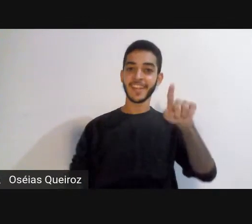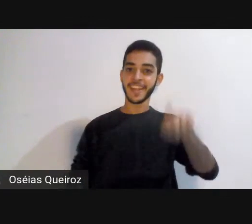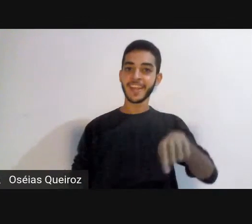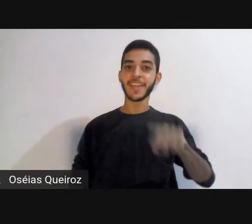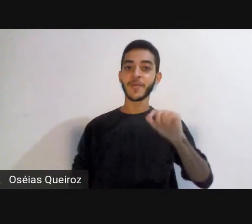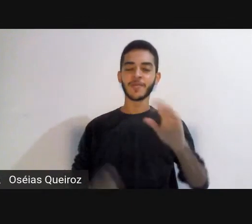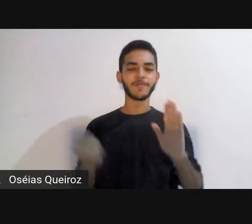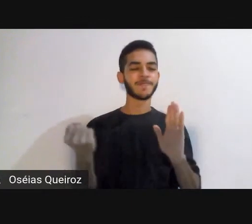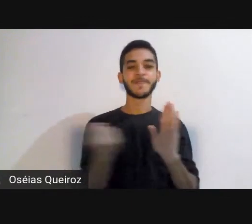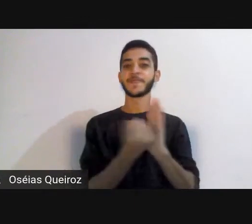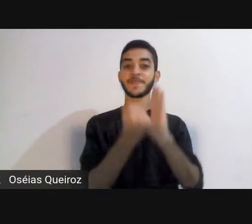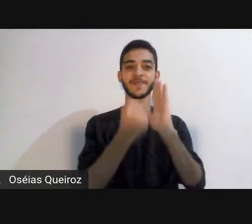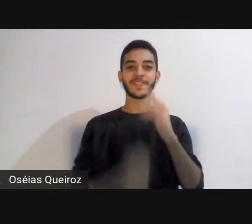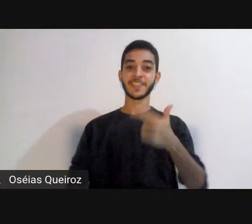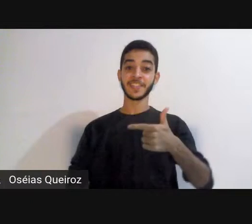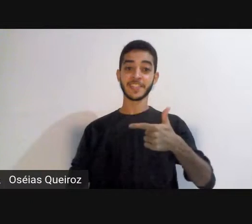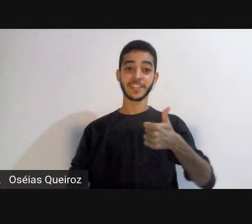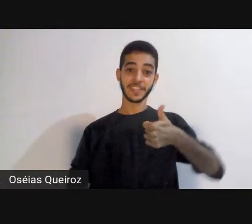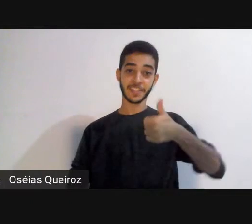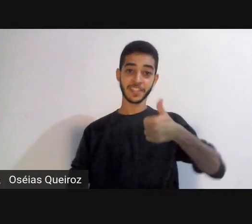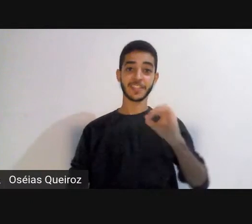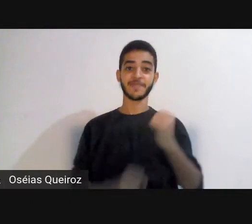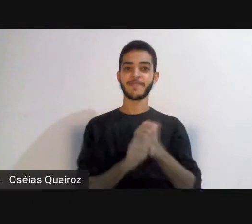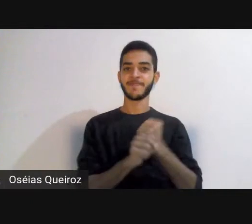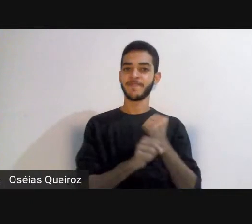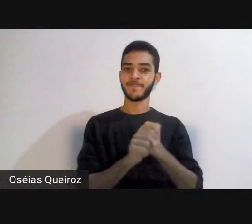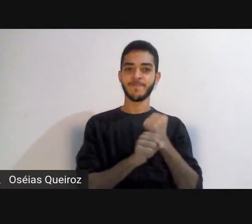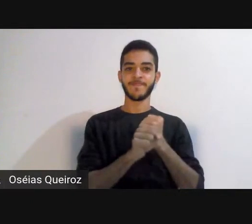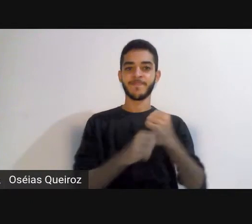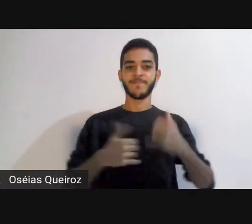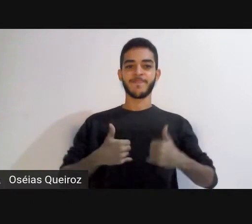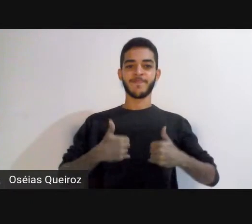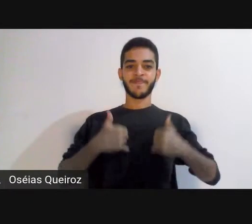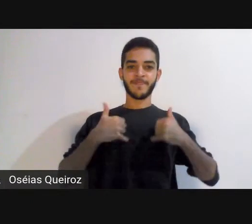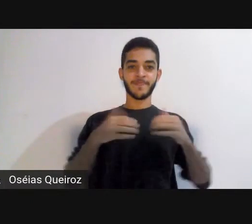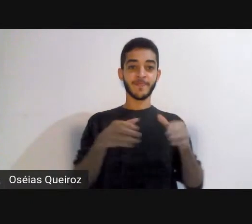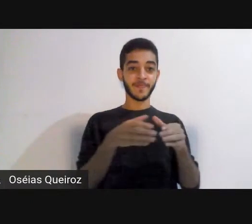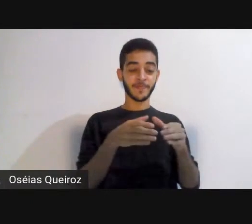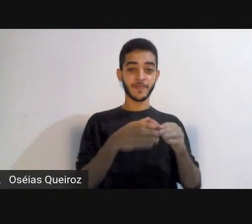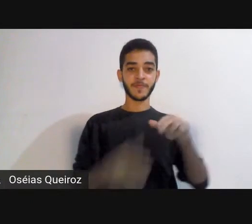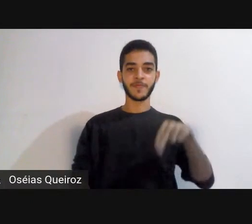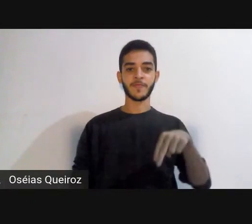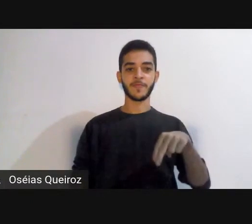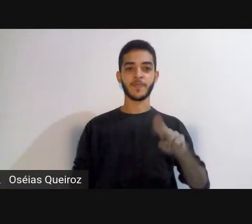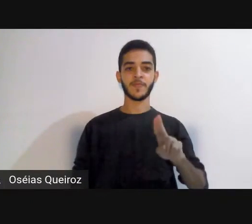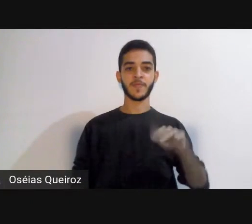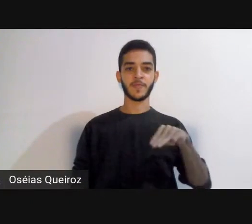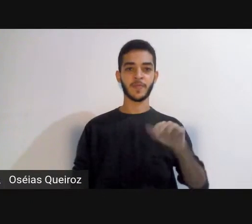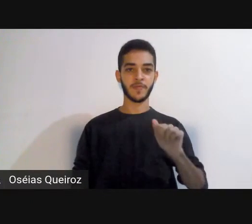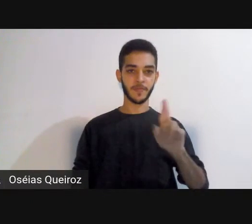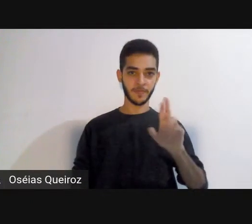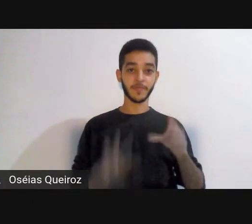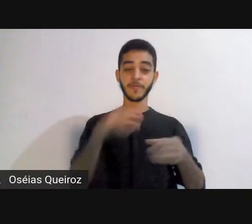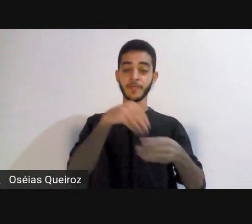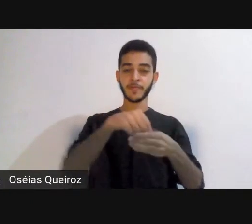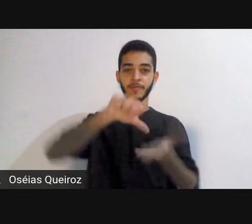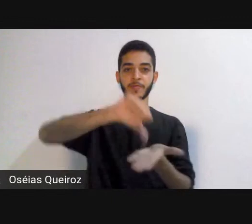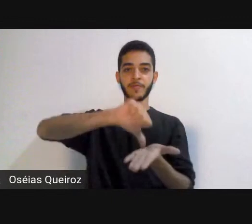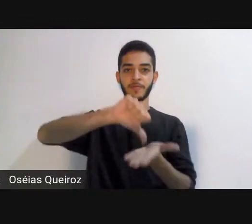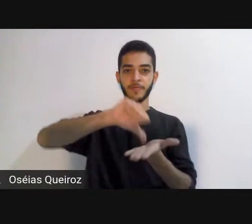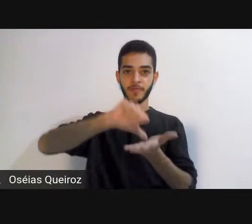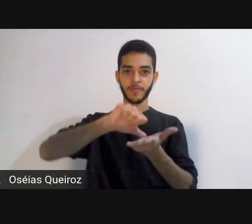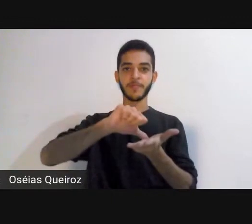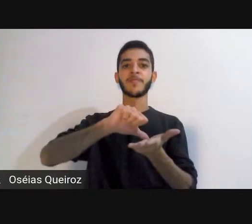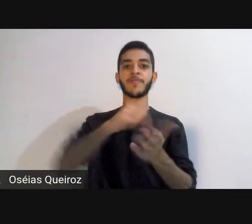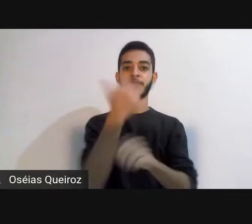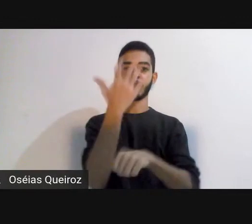marco dos 10 anos de atuação do Núcleo de Maricultura do Unumar no nosso campus, esse laboratório de tanta